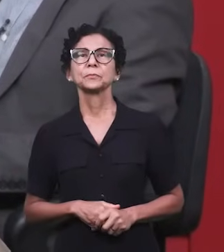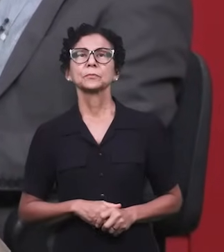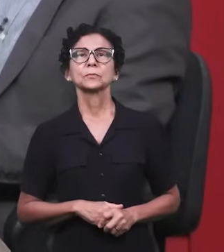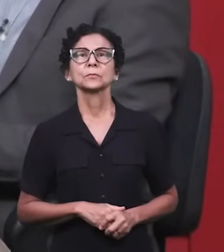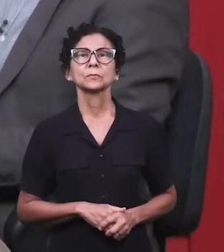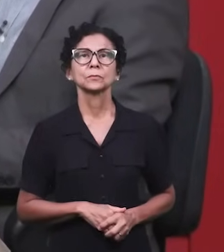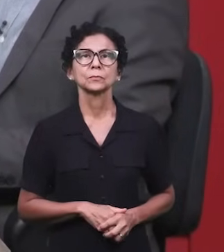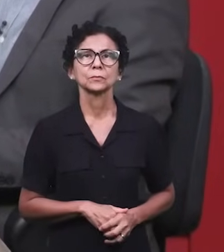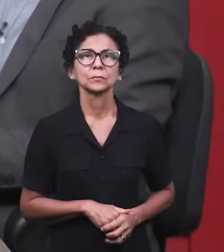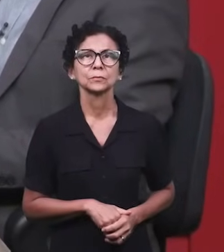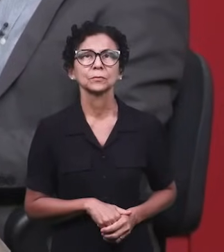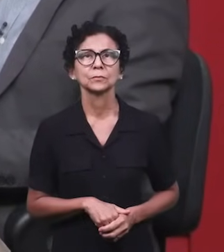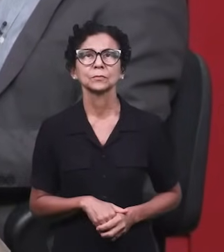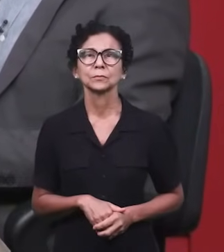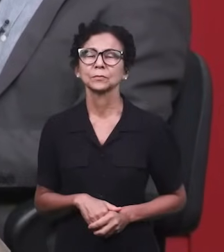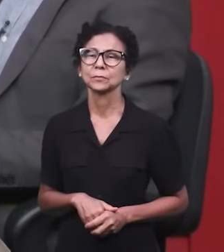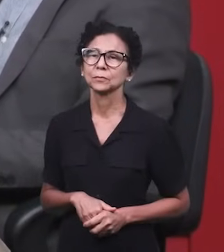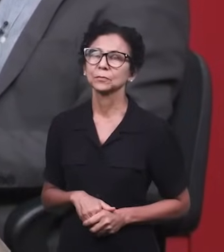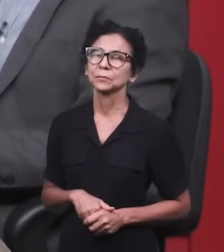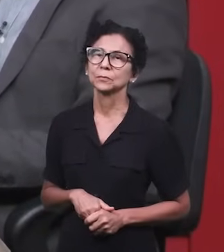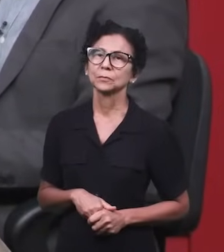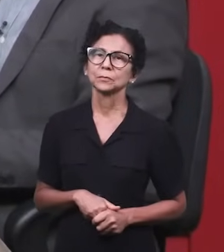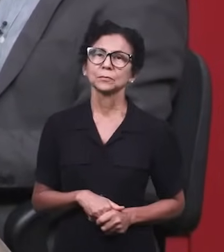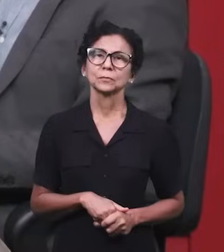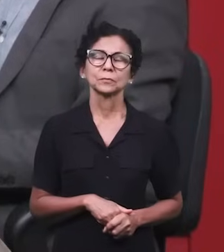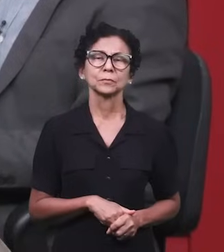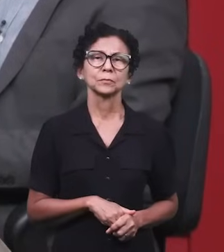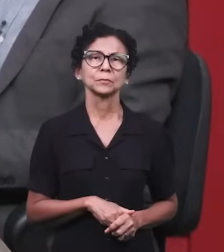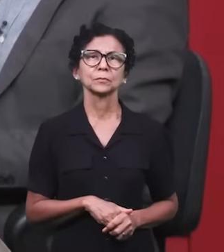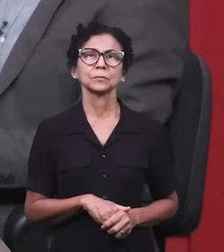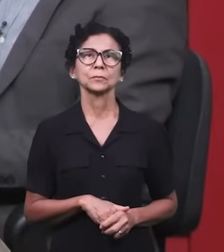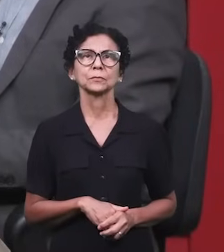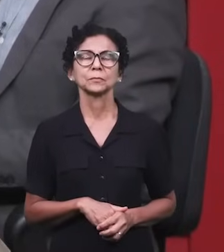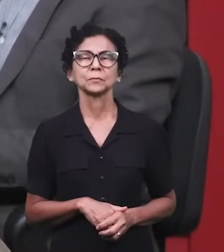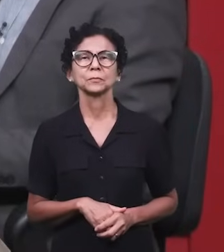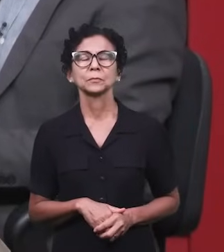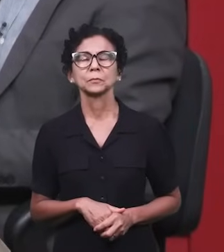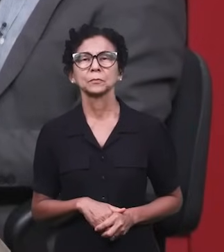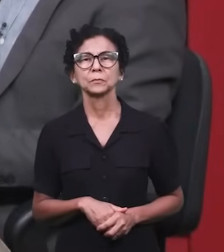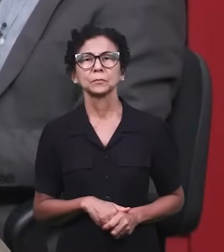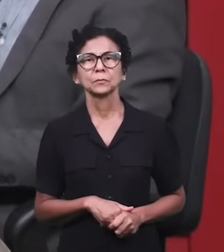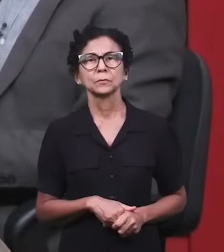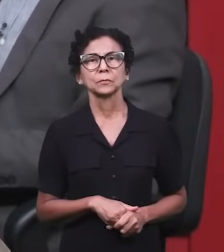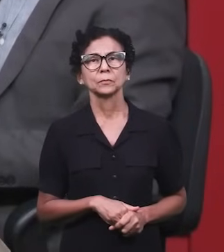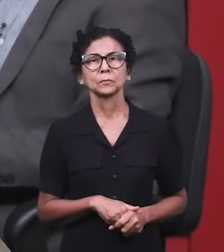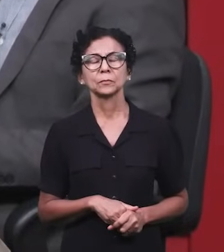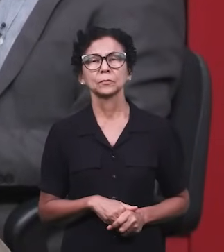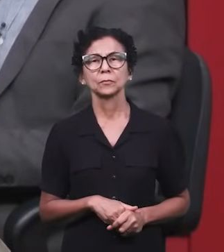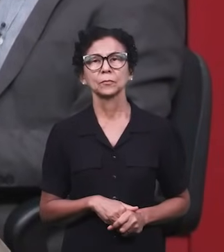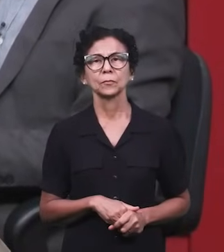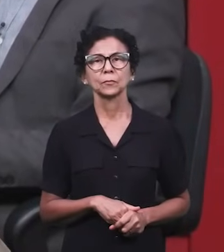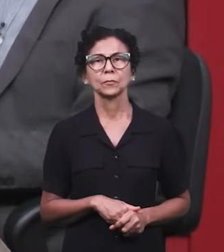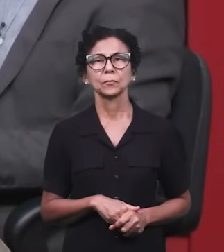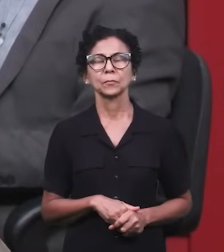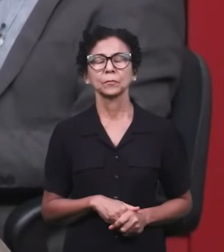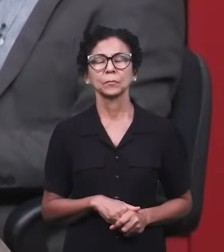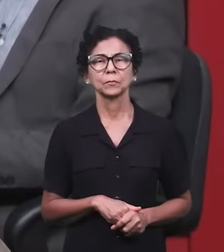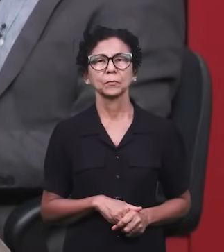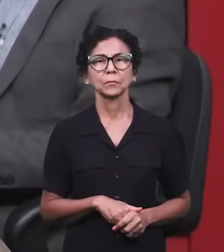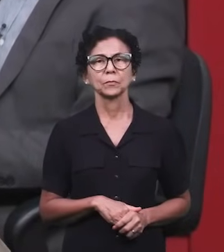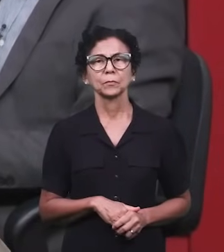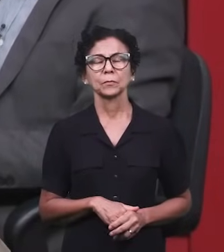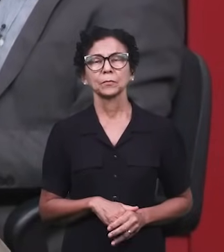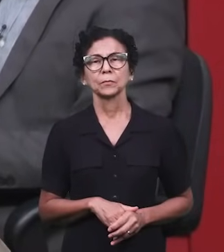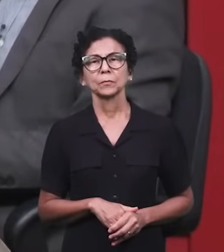com o projeto, que é por revelação, que é promessa, né? Por isso que é importante ensinar a criança a ouvir a